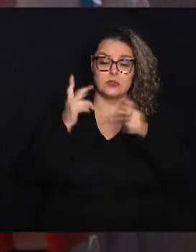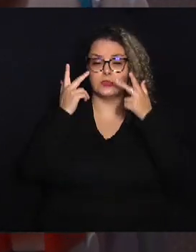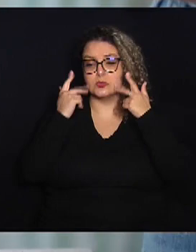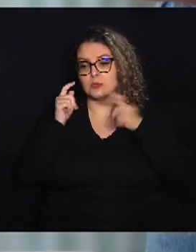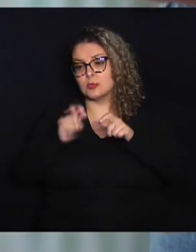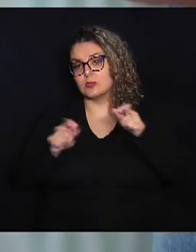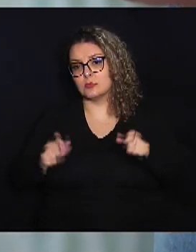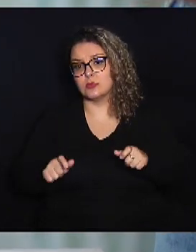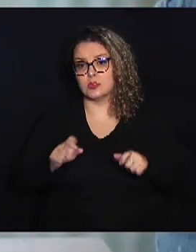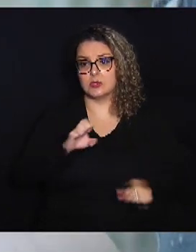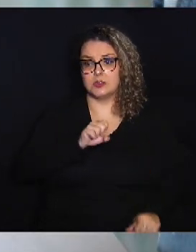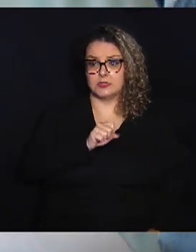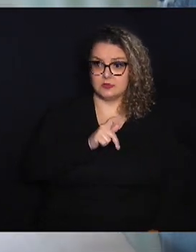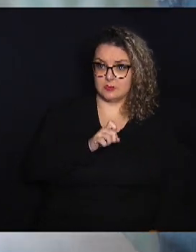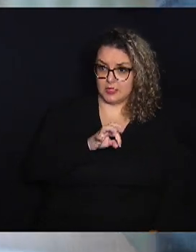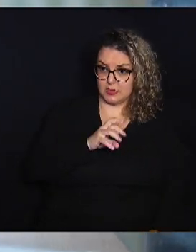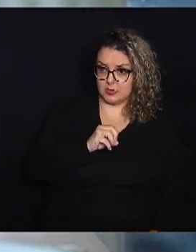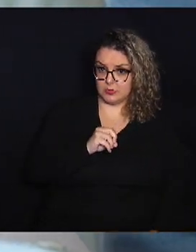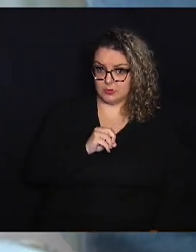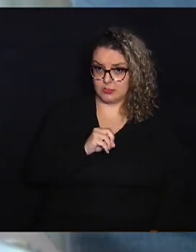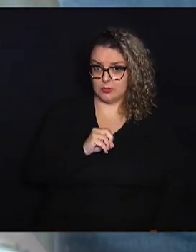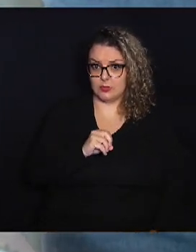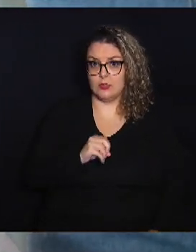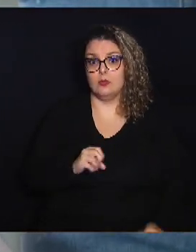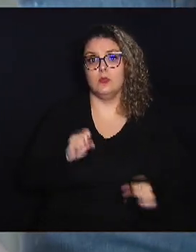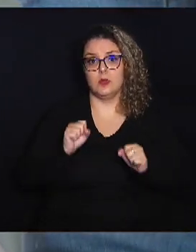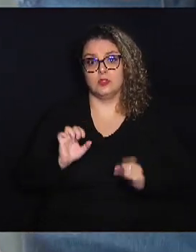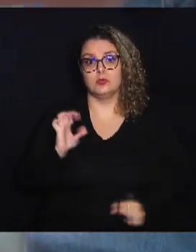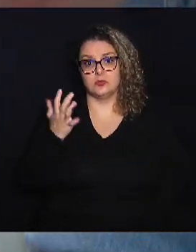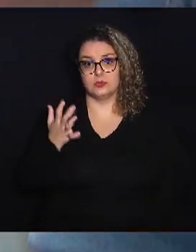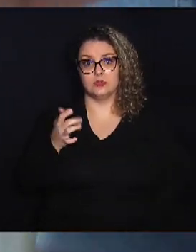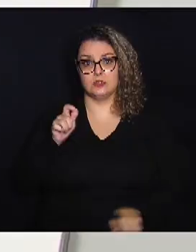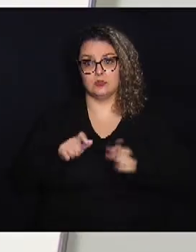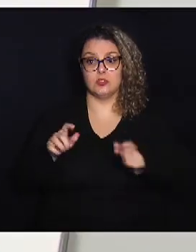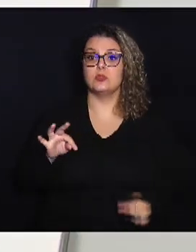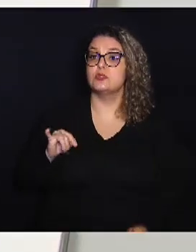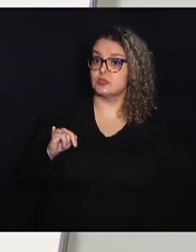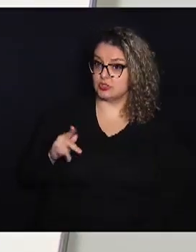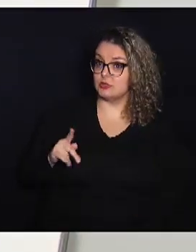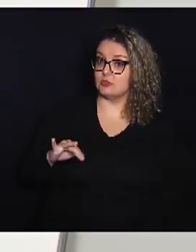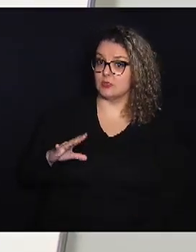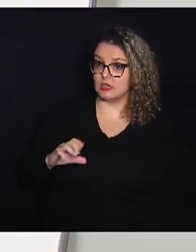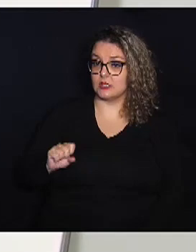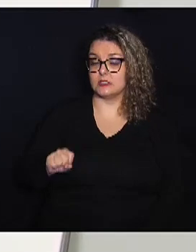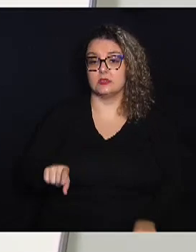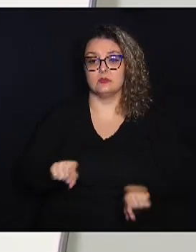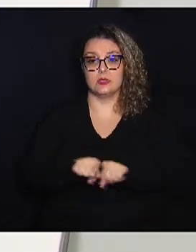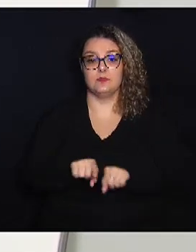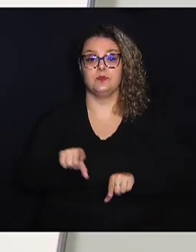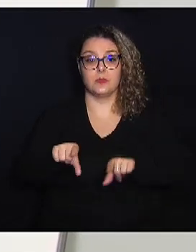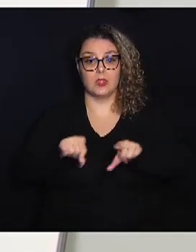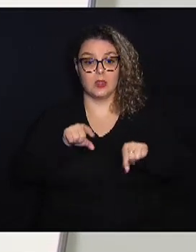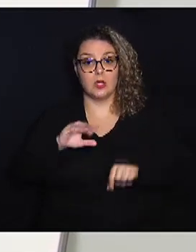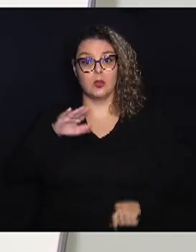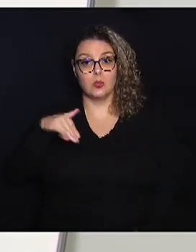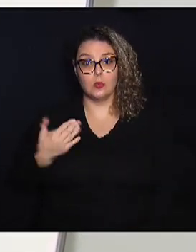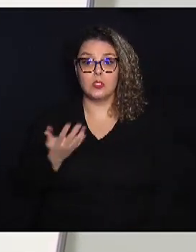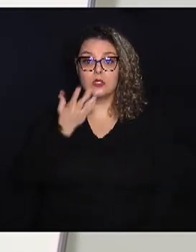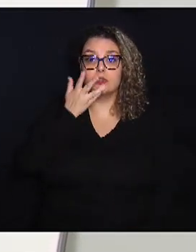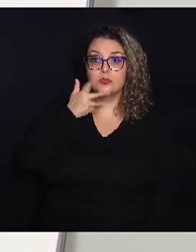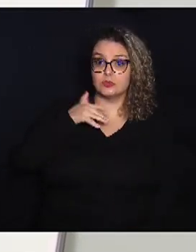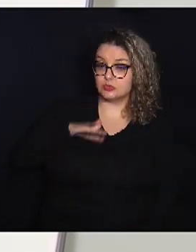com espectro autista, pode ocorrer também em pessoas típicas. A seletividade é quando a criança